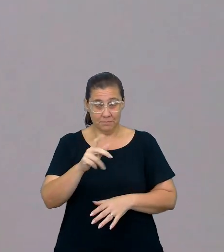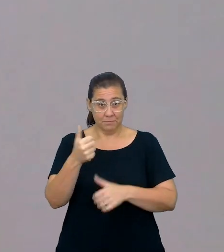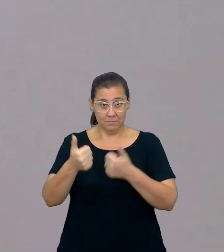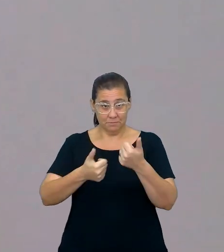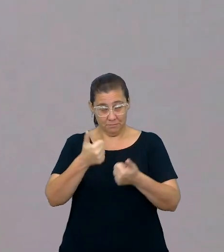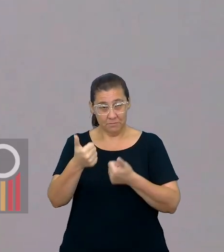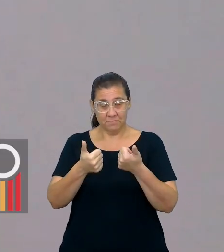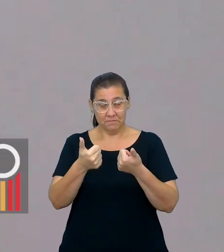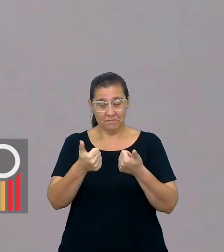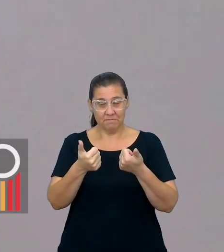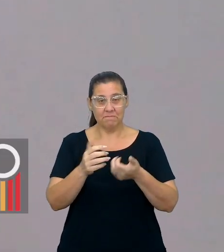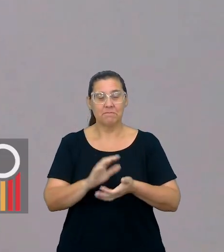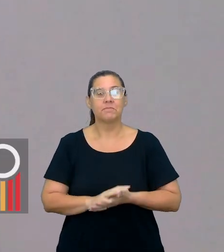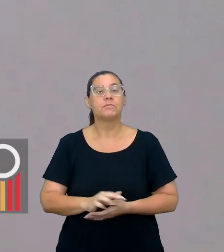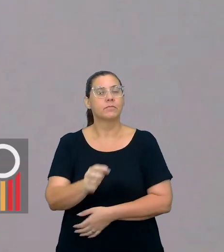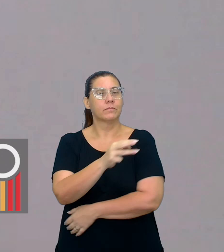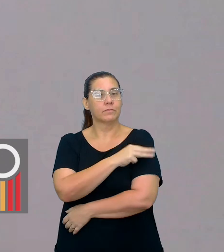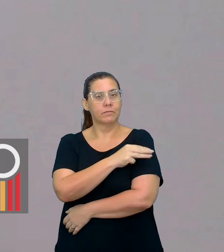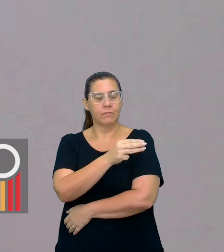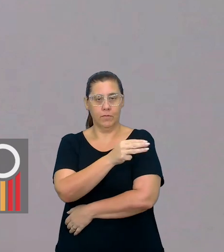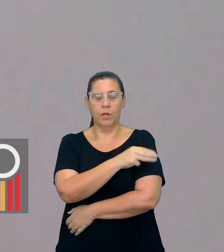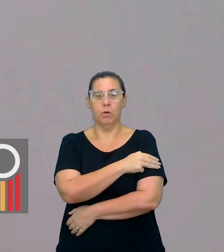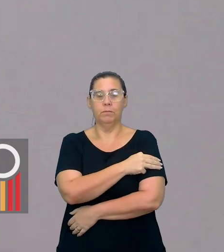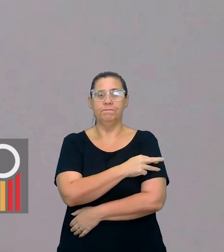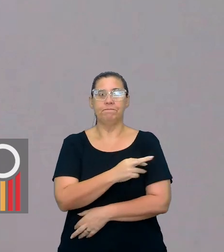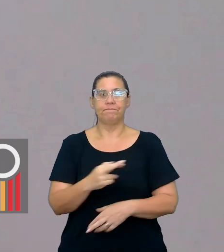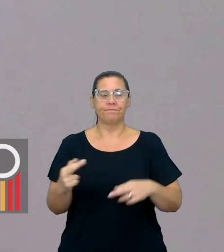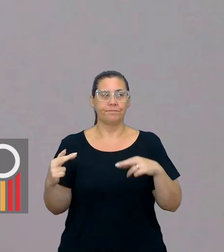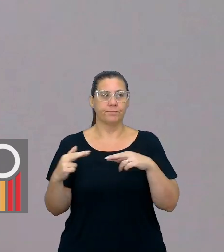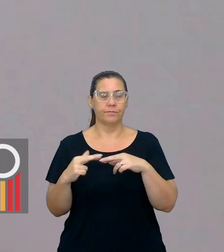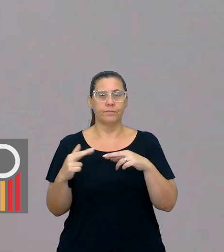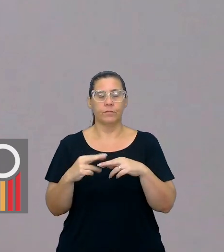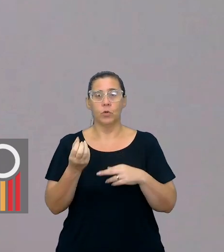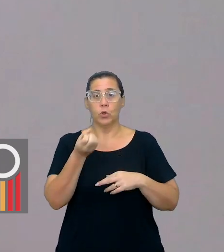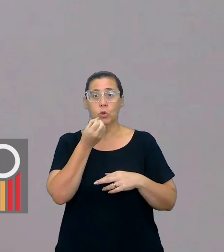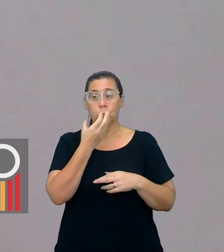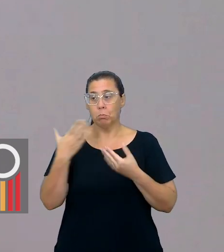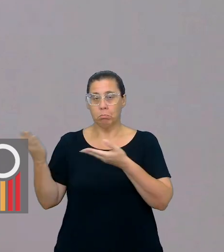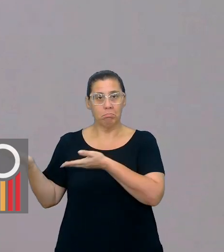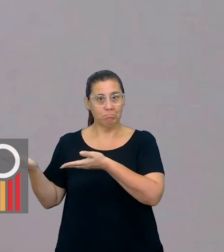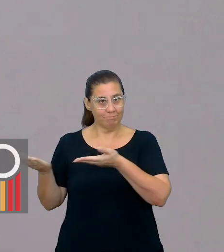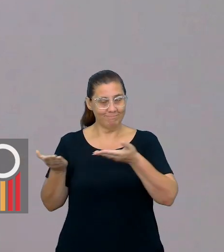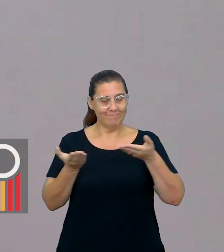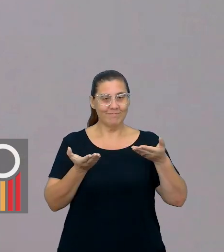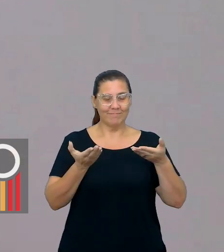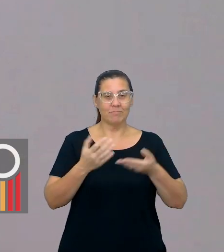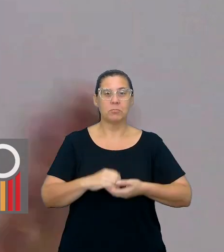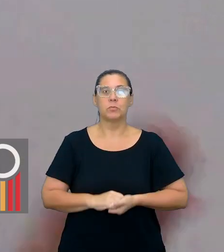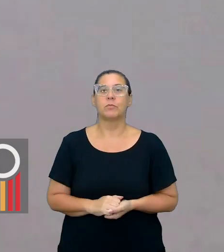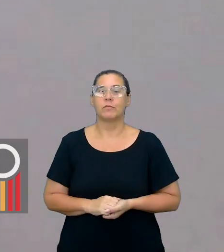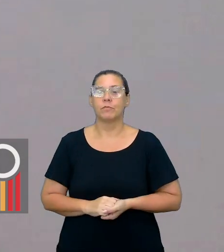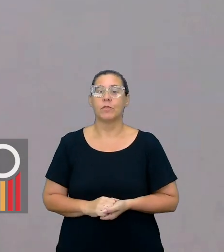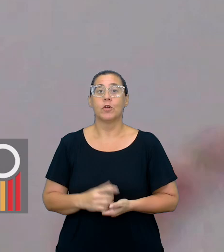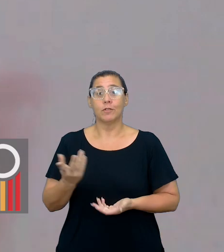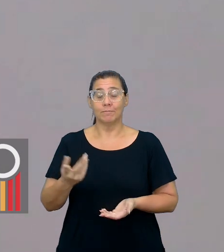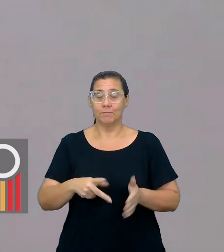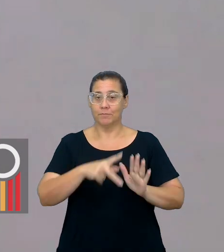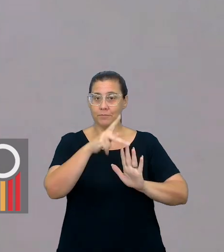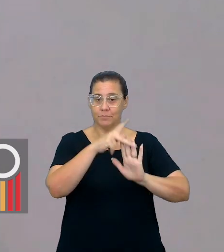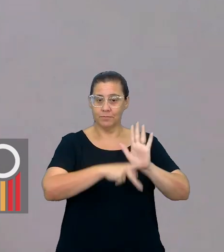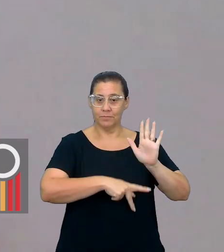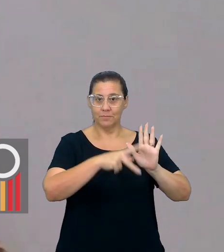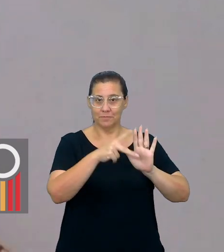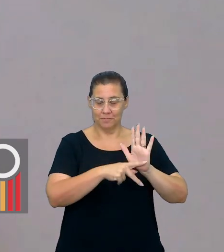professores e professoras do terceiro ano da rede, sejam todos muito bem-vindos e bem-vindas ao nosso programa